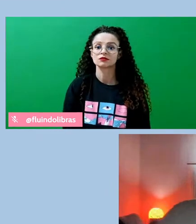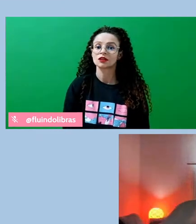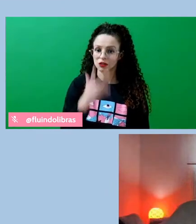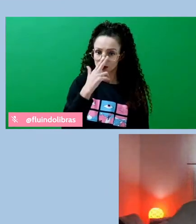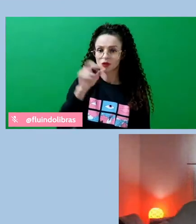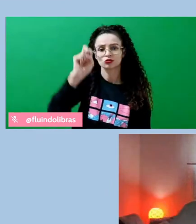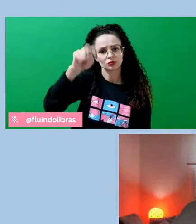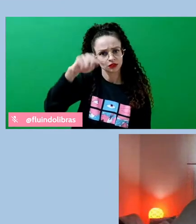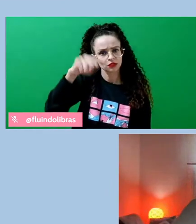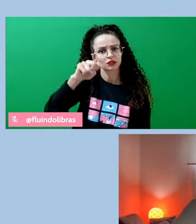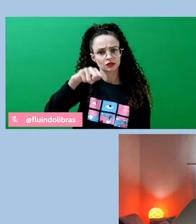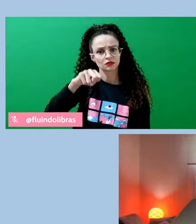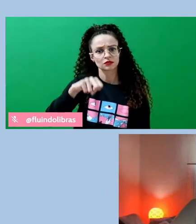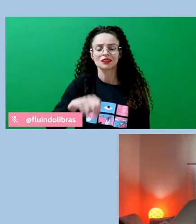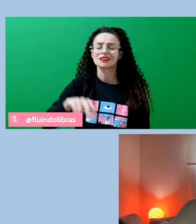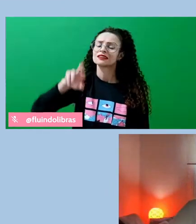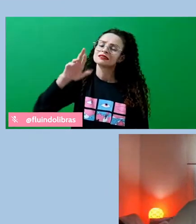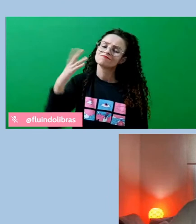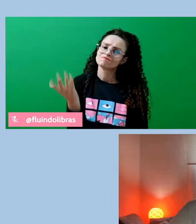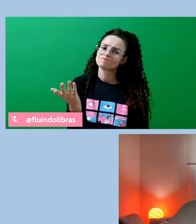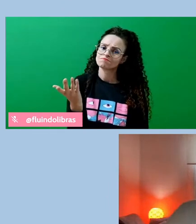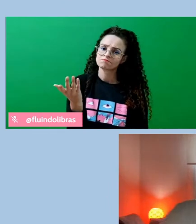Sem dúvida. Eu acho que não é. Não,